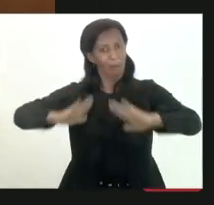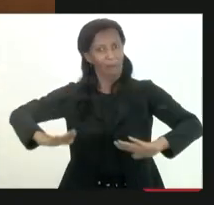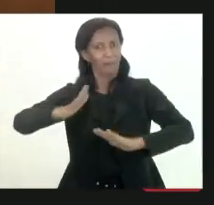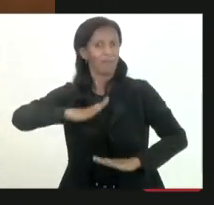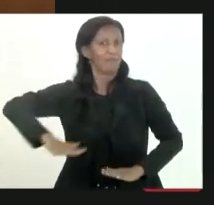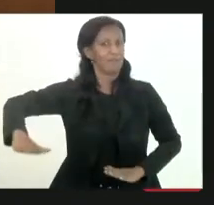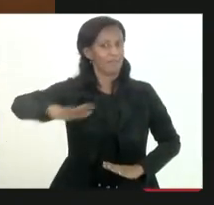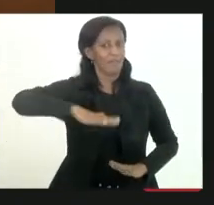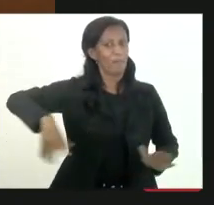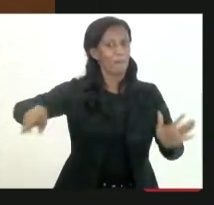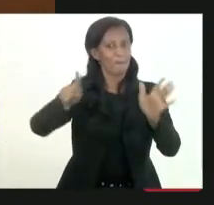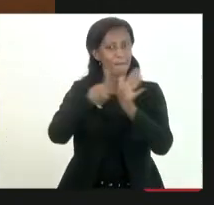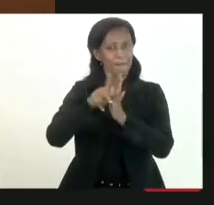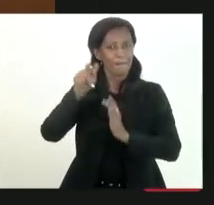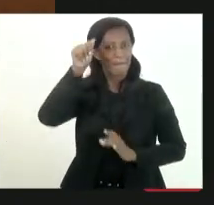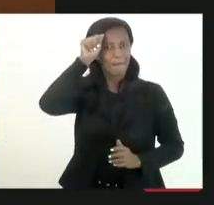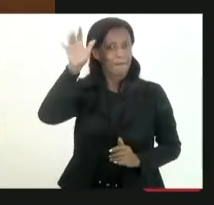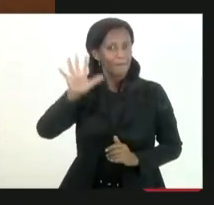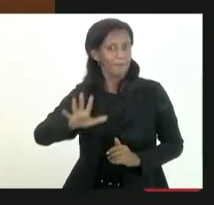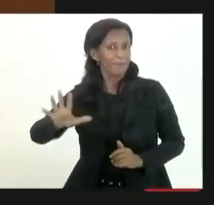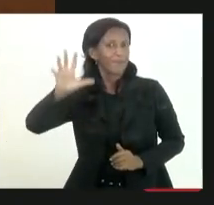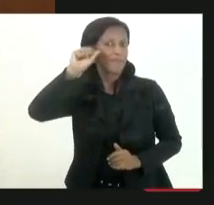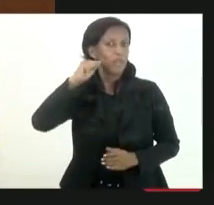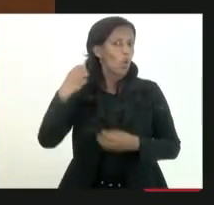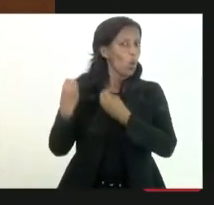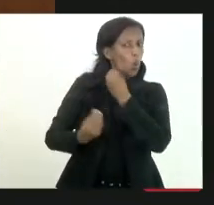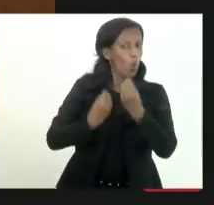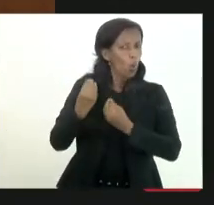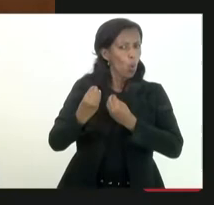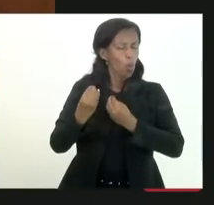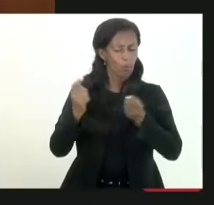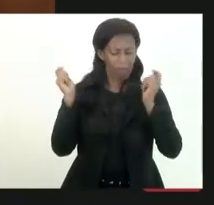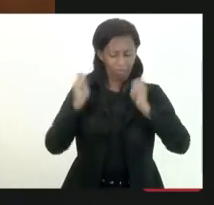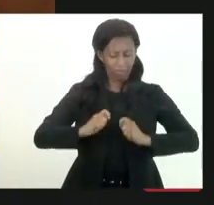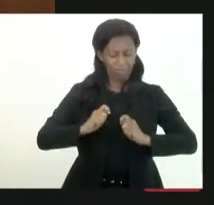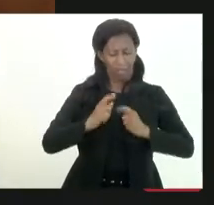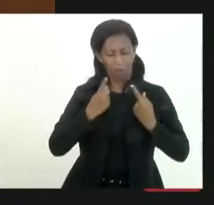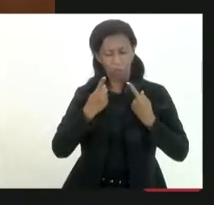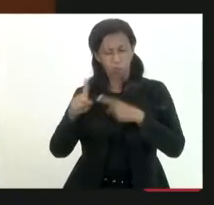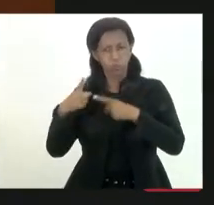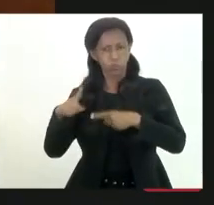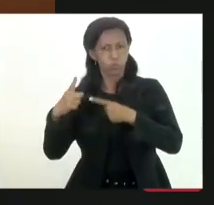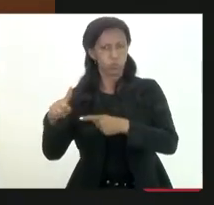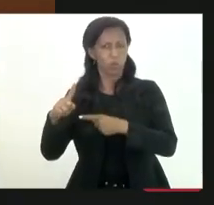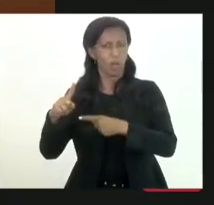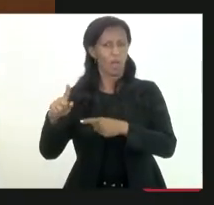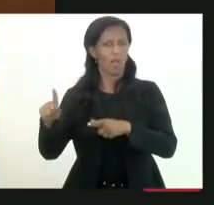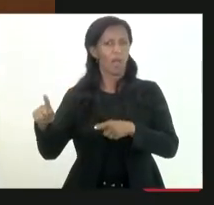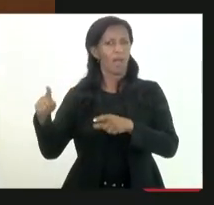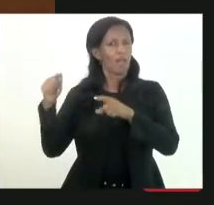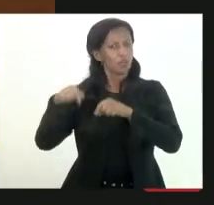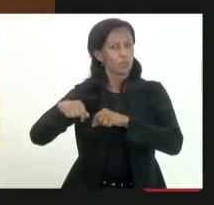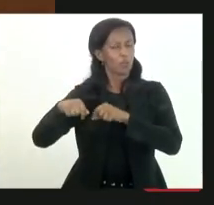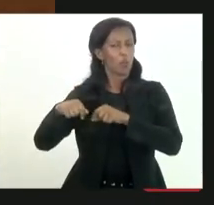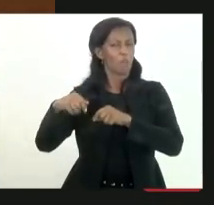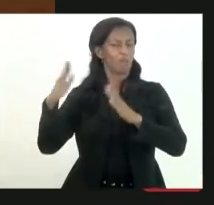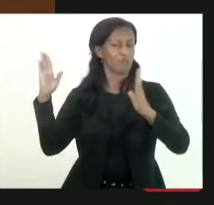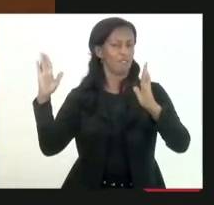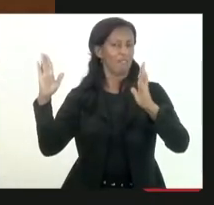de matriz africana. Então, eu queria saber como que a gente pode começar a provocar, né, o próprio legislador, as próprias caudas parlamentares,